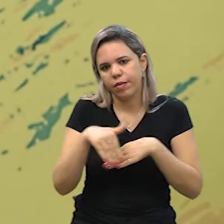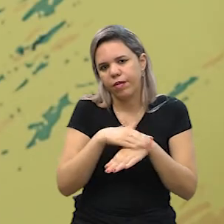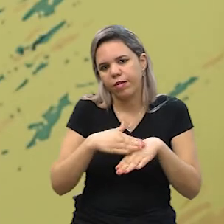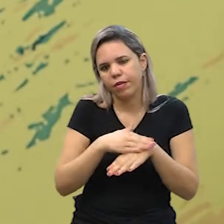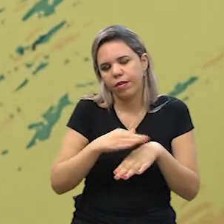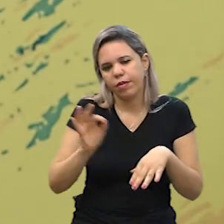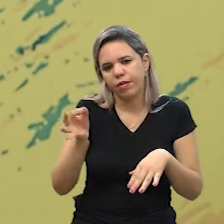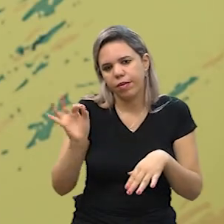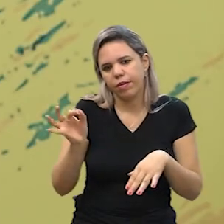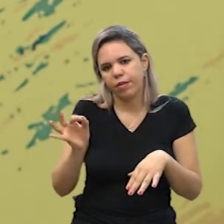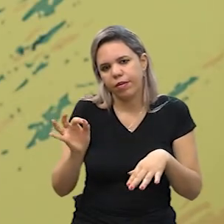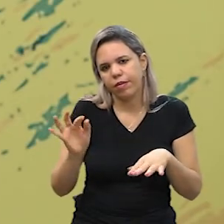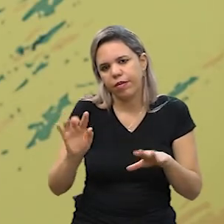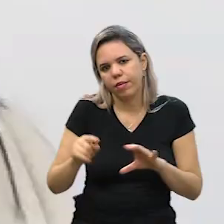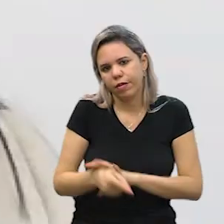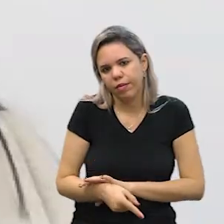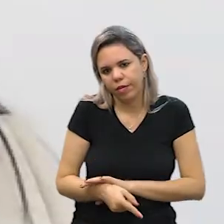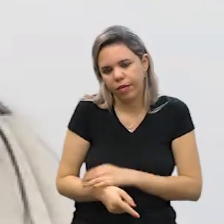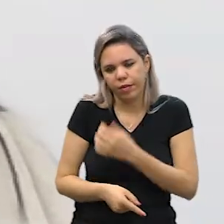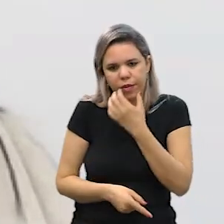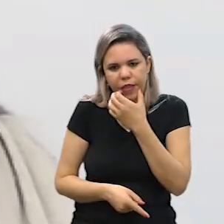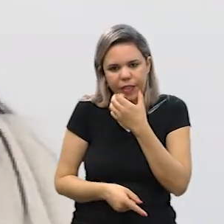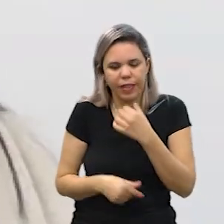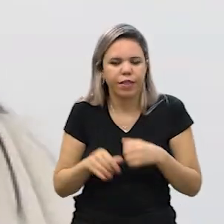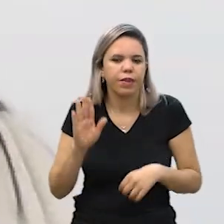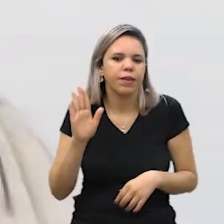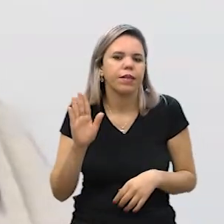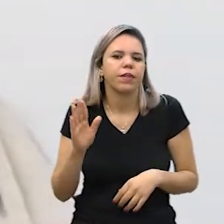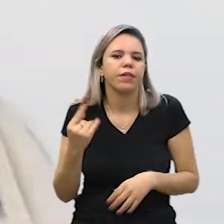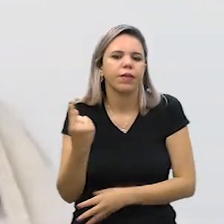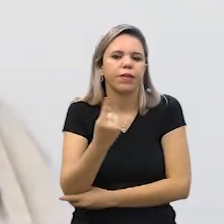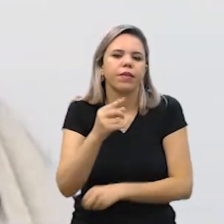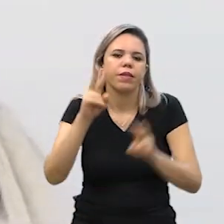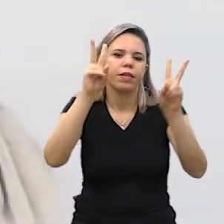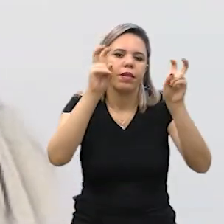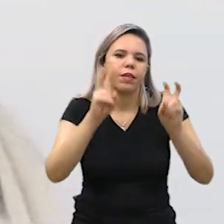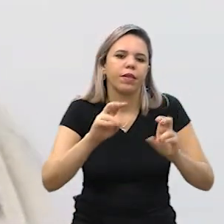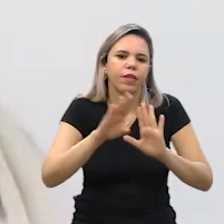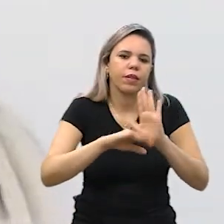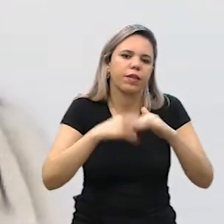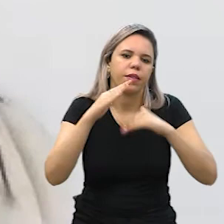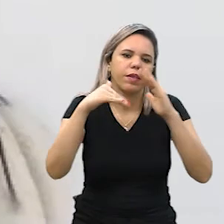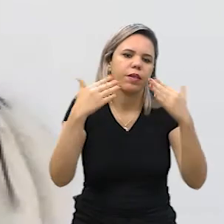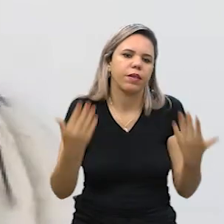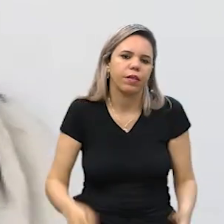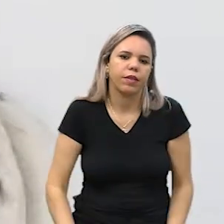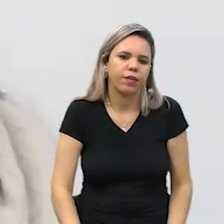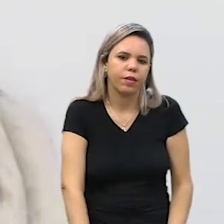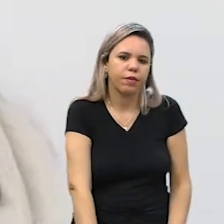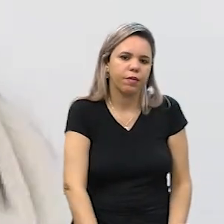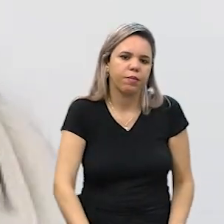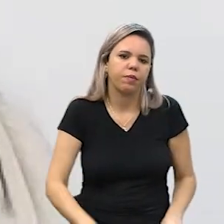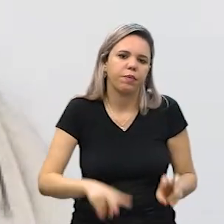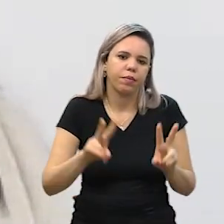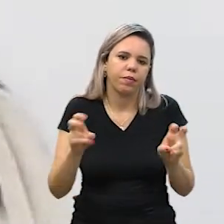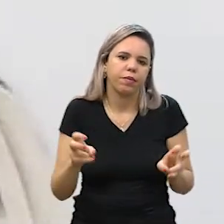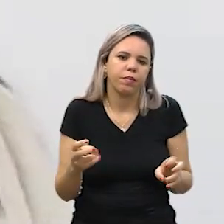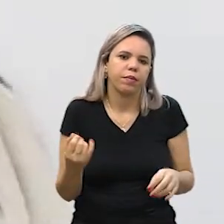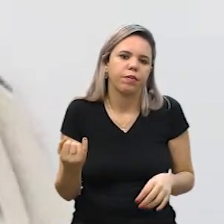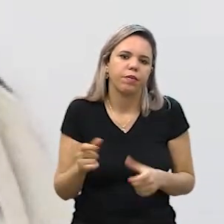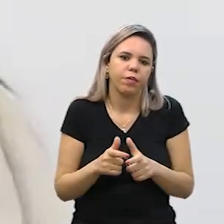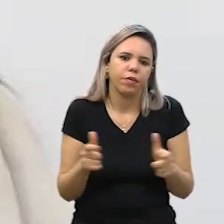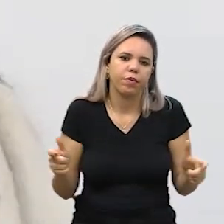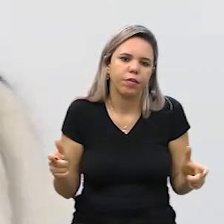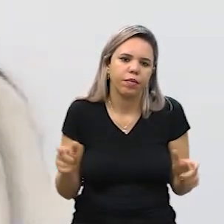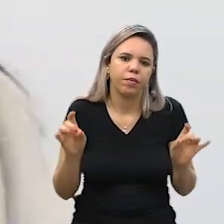Com certeza. E aprofundar um pouquinho mais em cada tópico desse desenvolvimento, desse tema, que é um tema tão vasto,